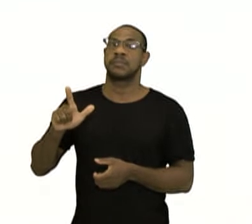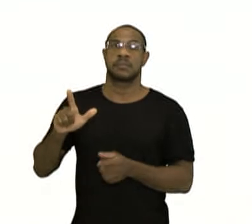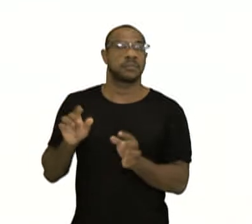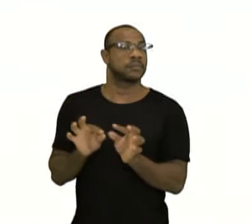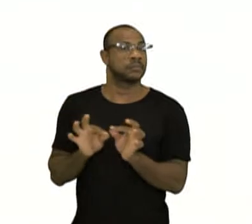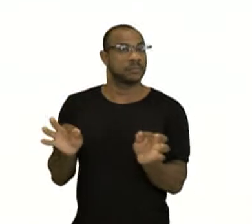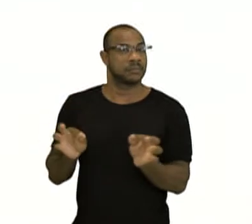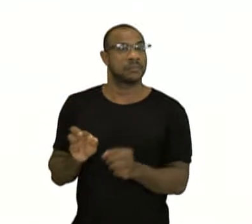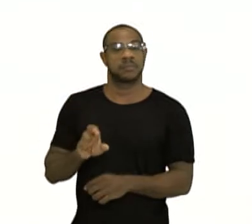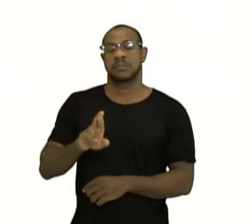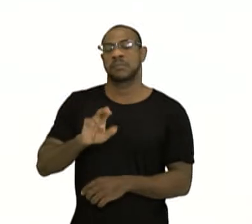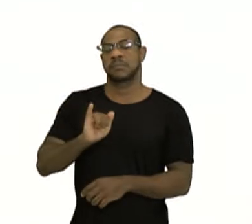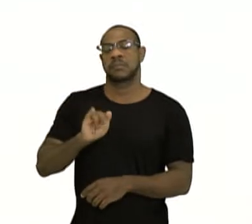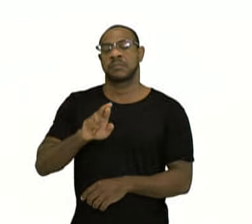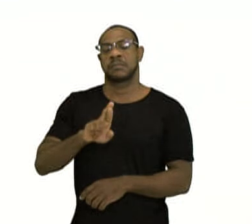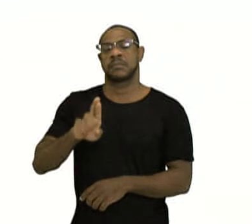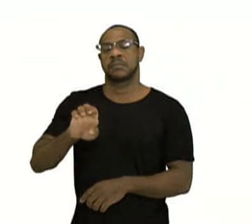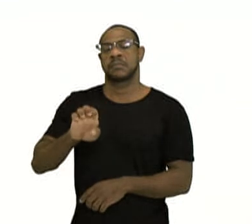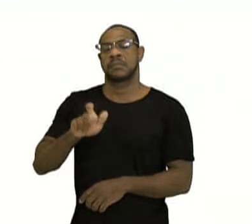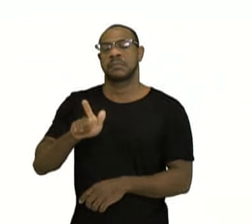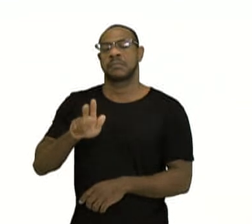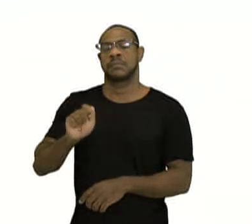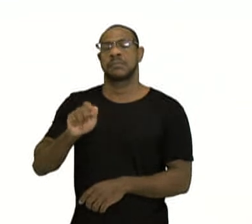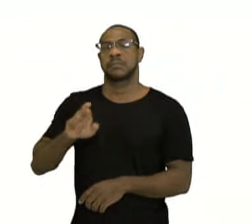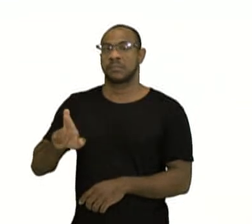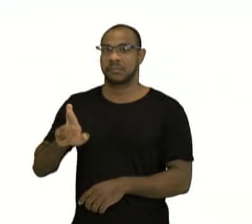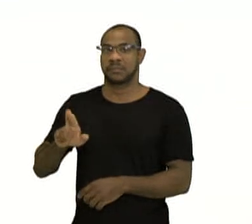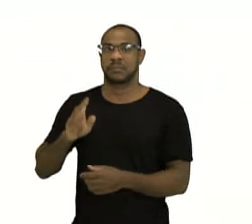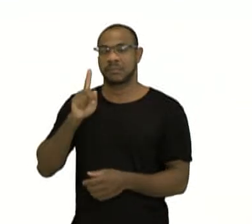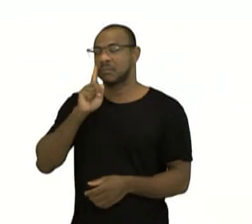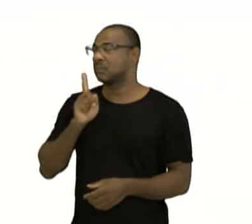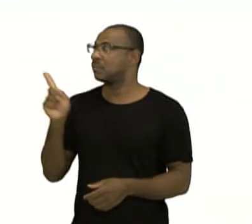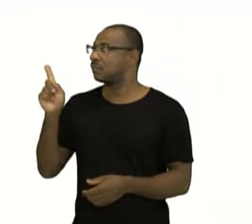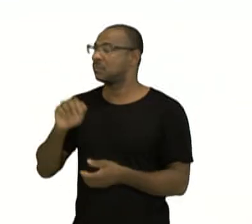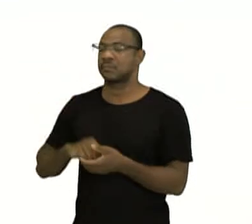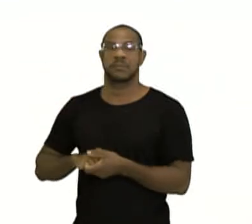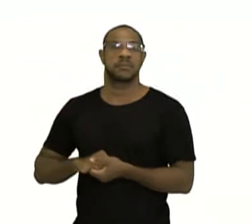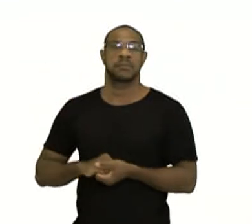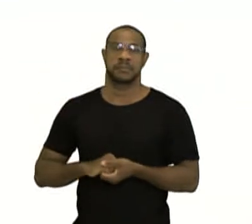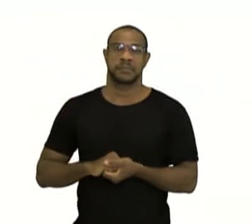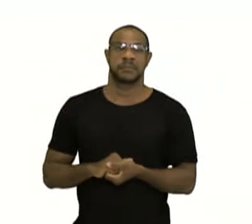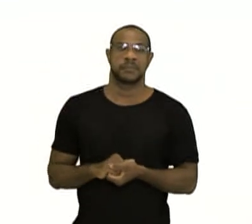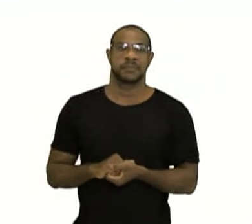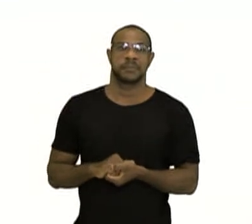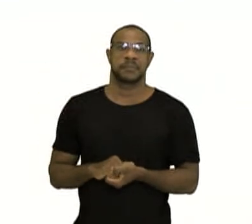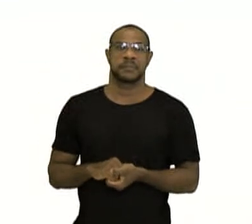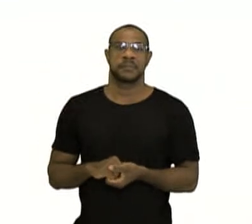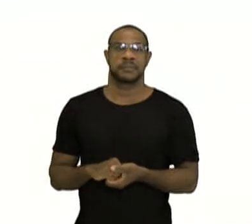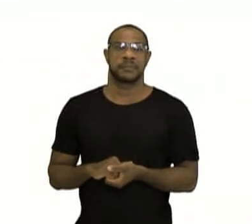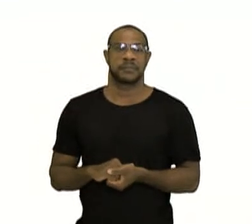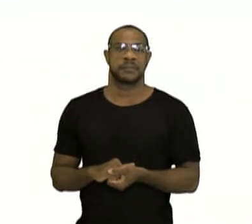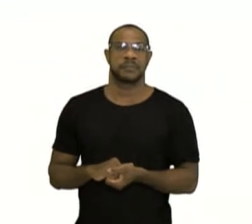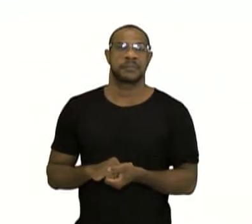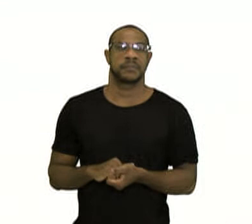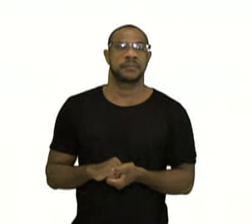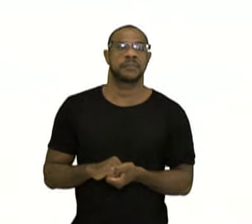poema Instante muestran los posibles usos del condicional simple. Hacer hipótesis en el